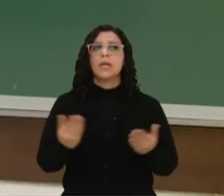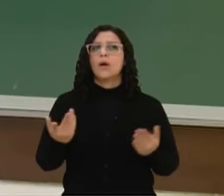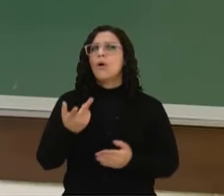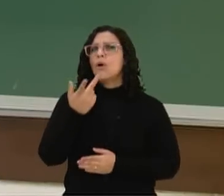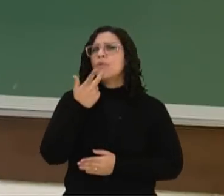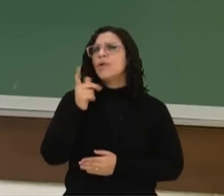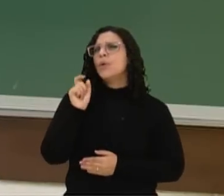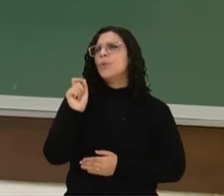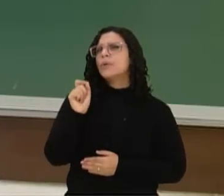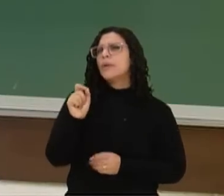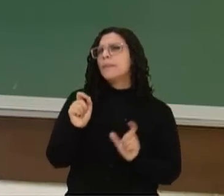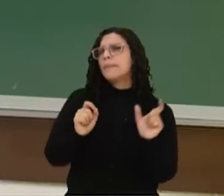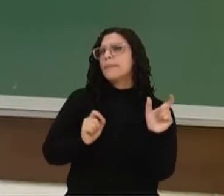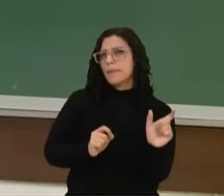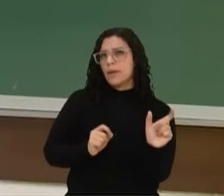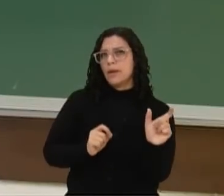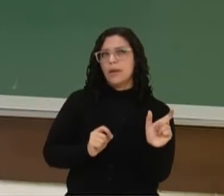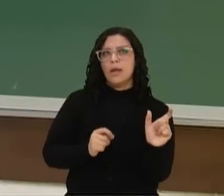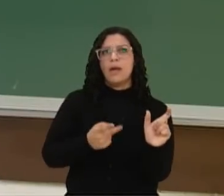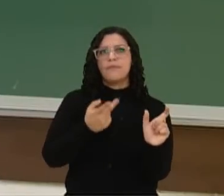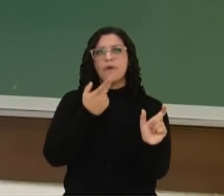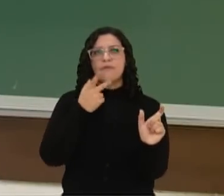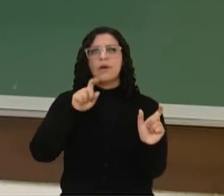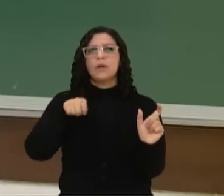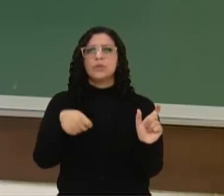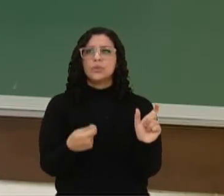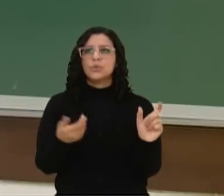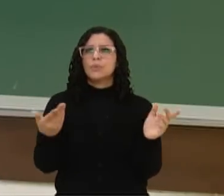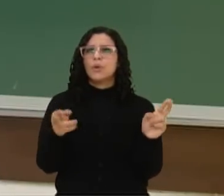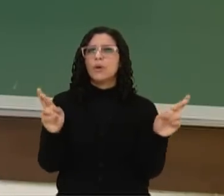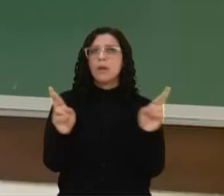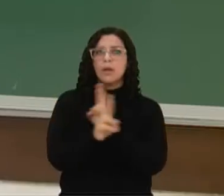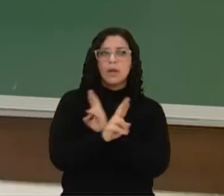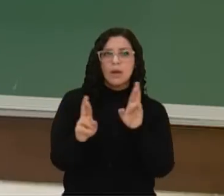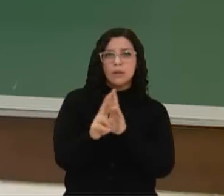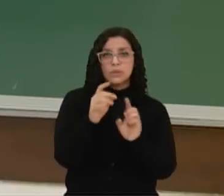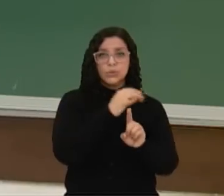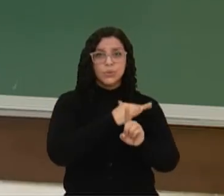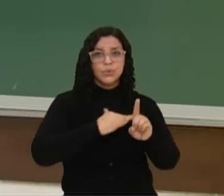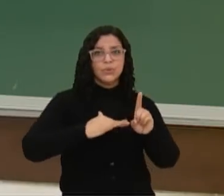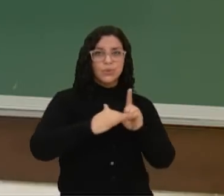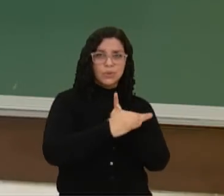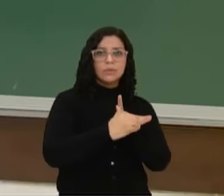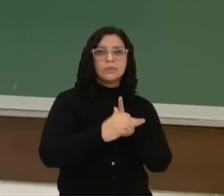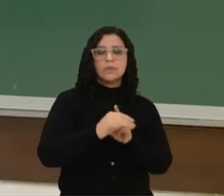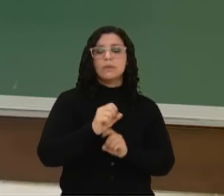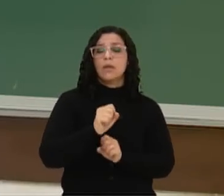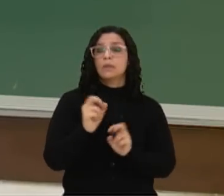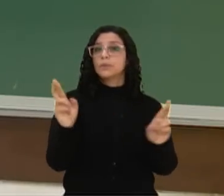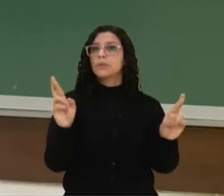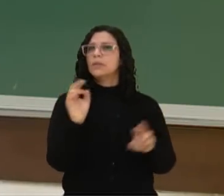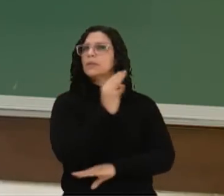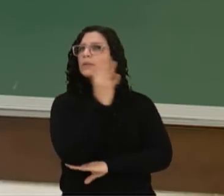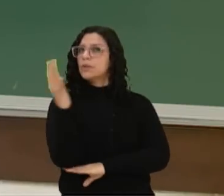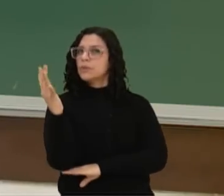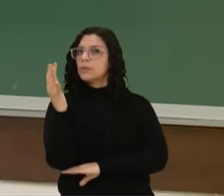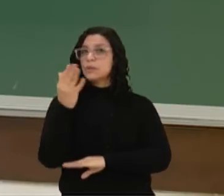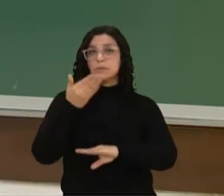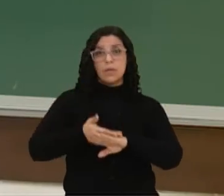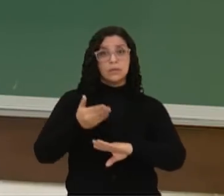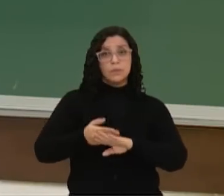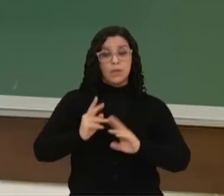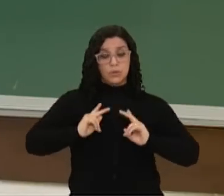trouxe algumas palavras. Quando a gente pensa nessa relação entre a sociedade e a natureza, entre as atividades do homem